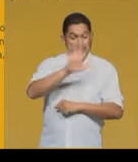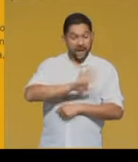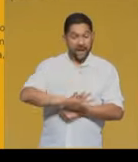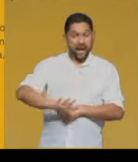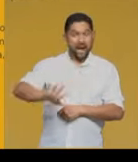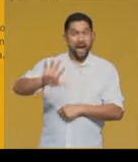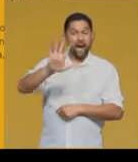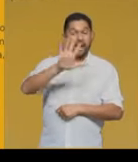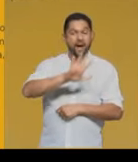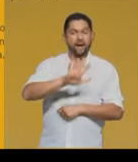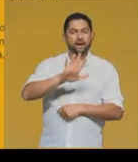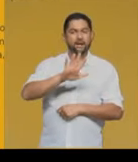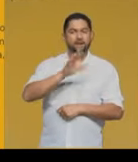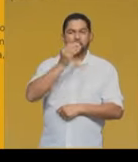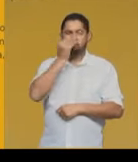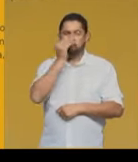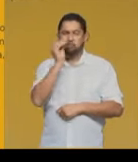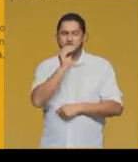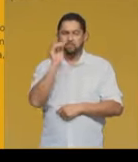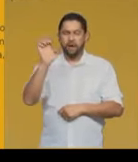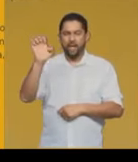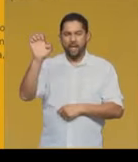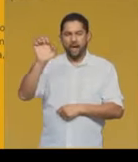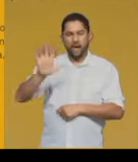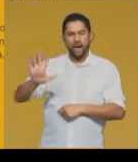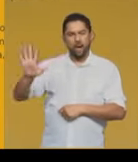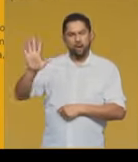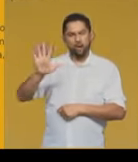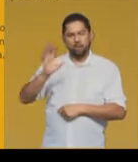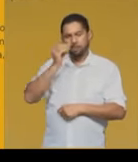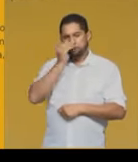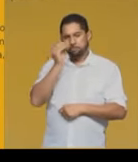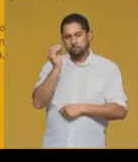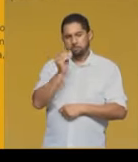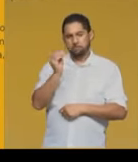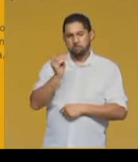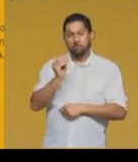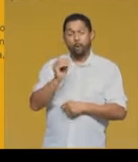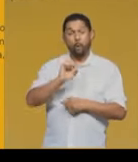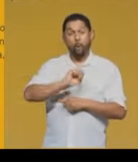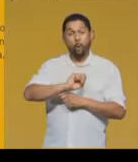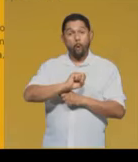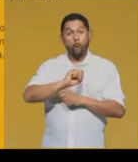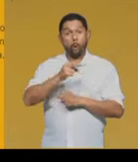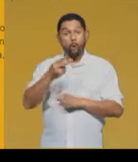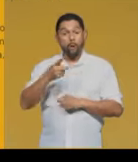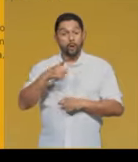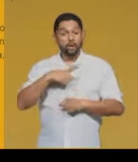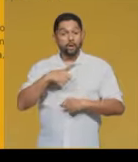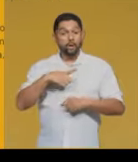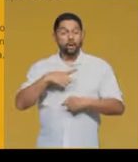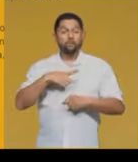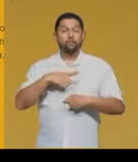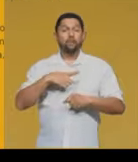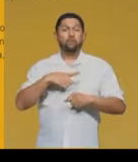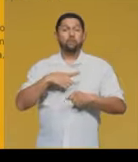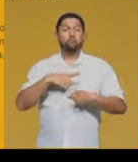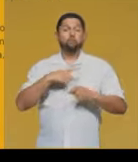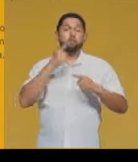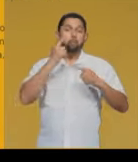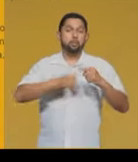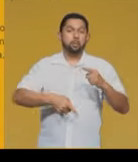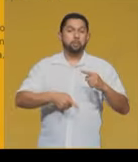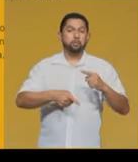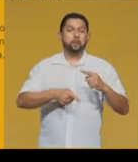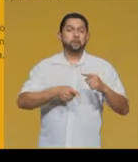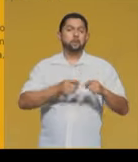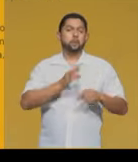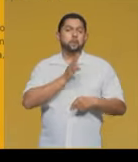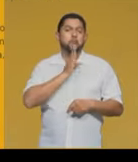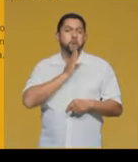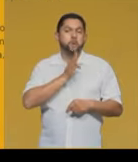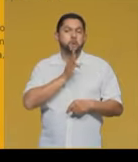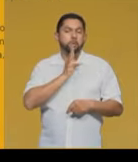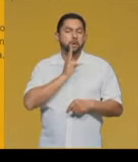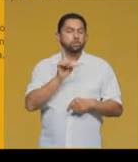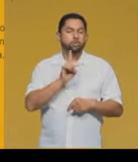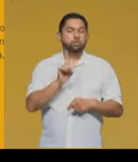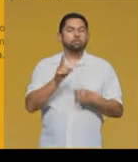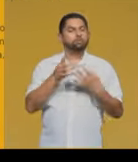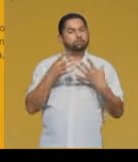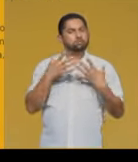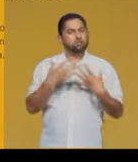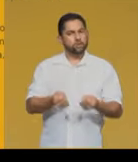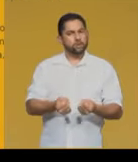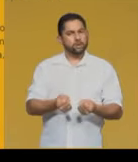europeia, ou que eles foram privados de sua representação territorial e da autoridade que seus conhecimentos tinham sobre o